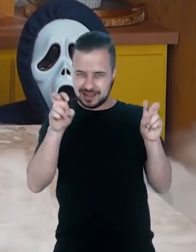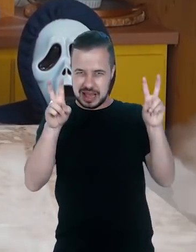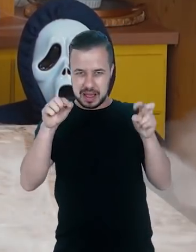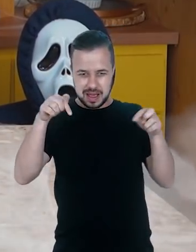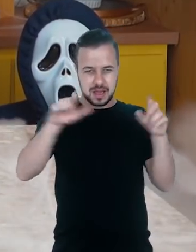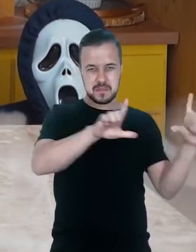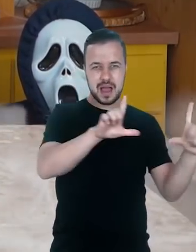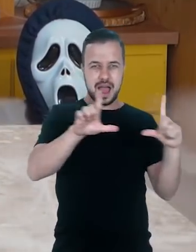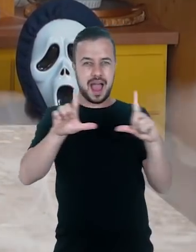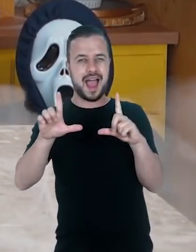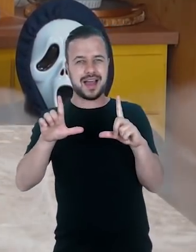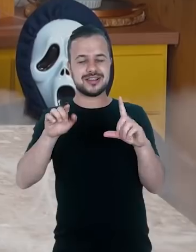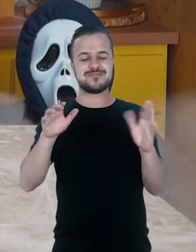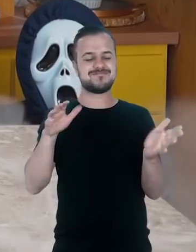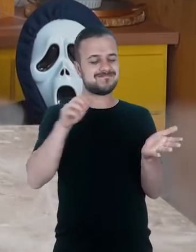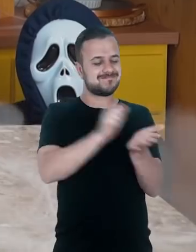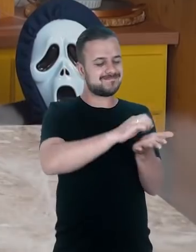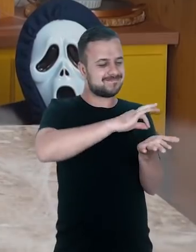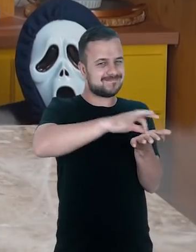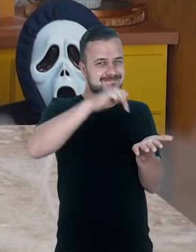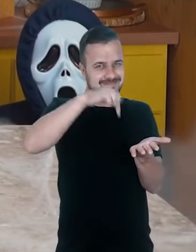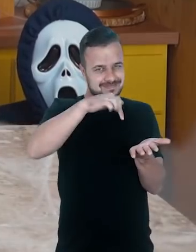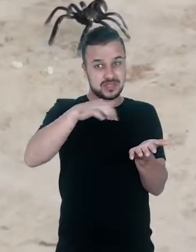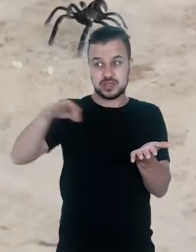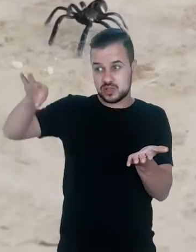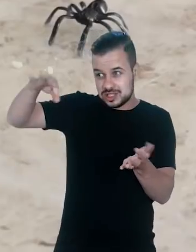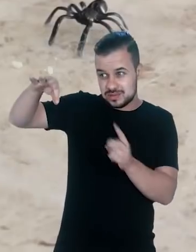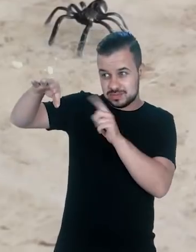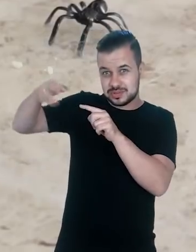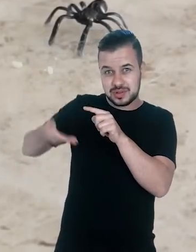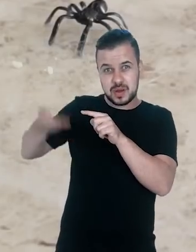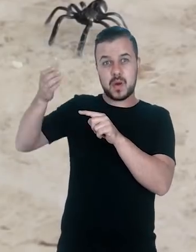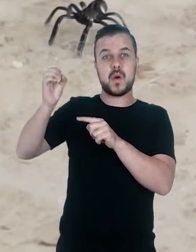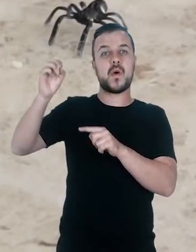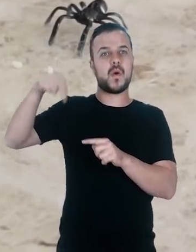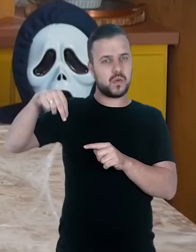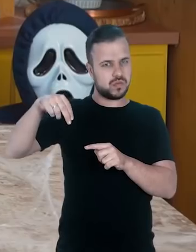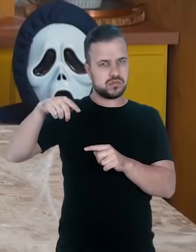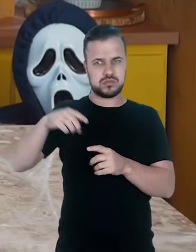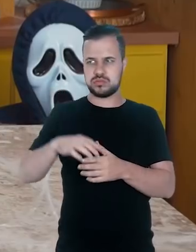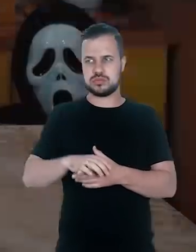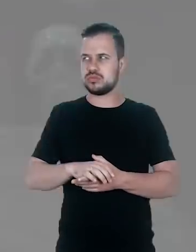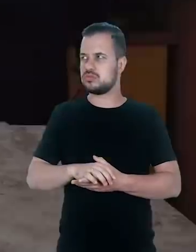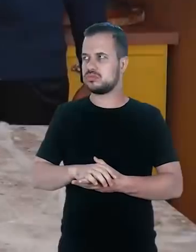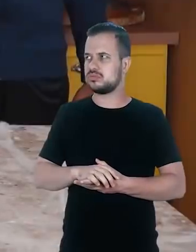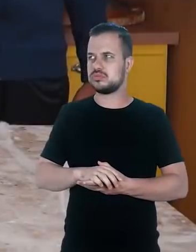desse episódio. Também se inscreve aqui no canal e ativa o sininho para você não perder as próximas receitas.